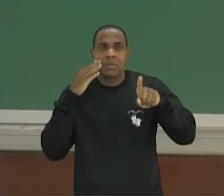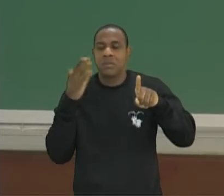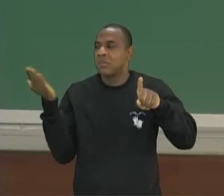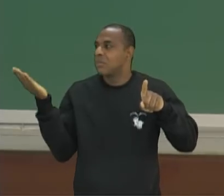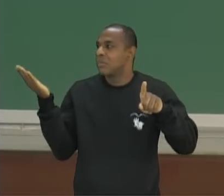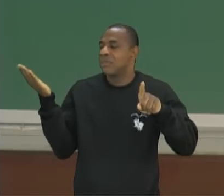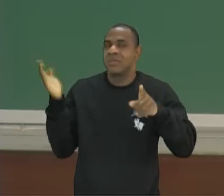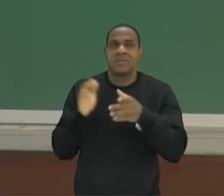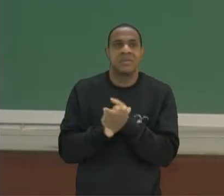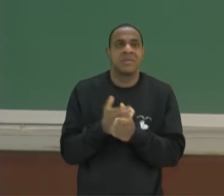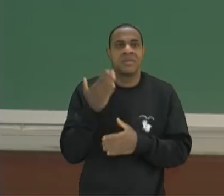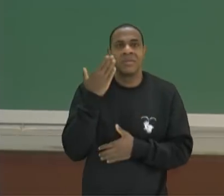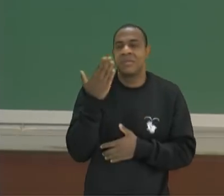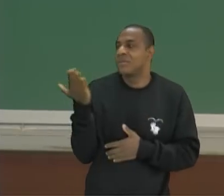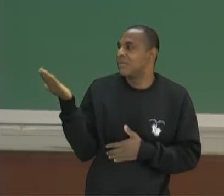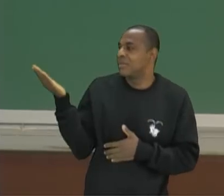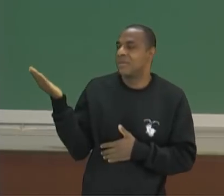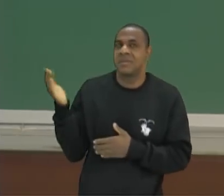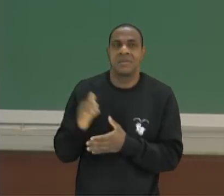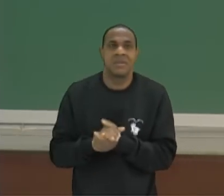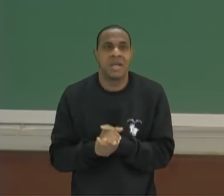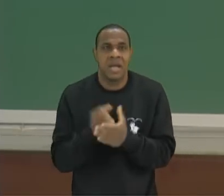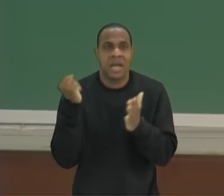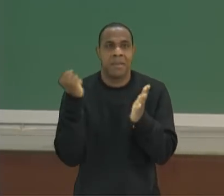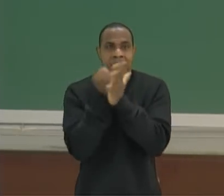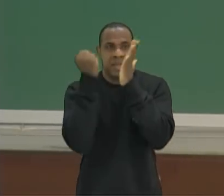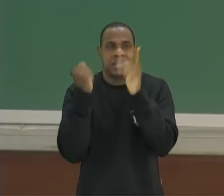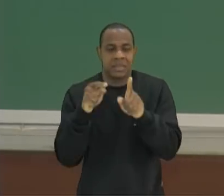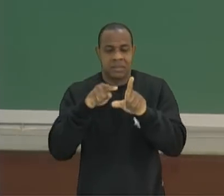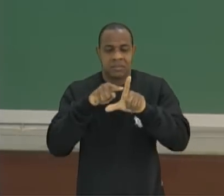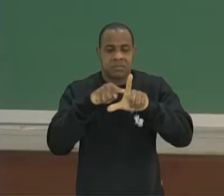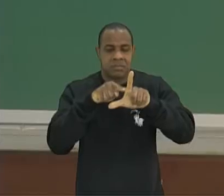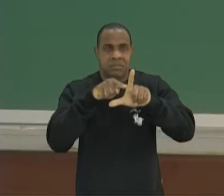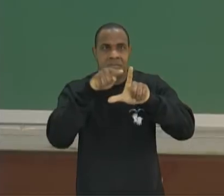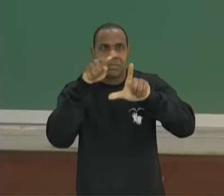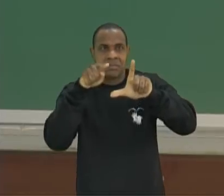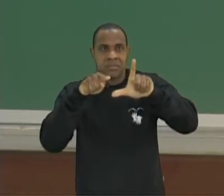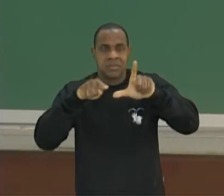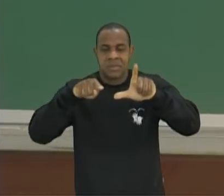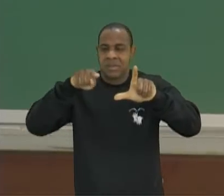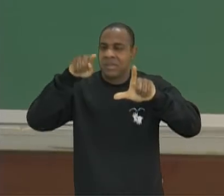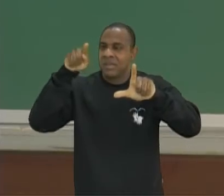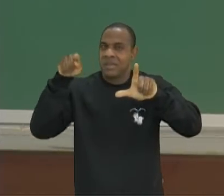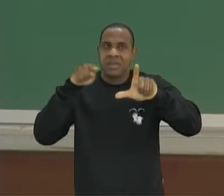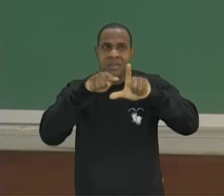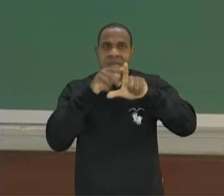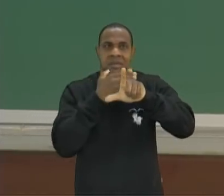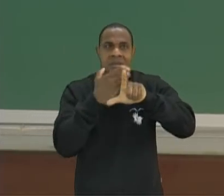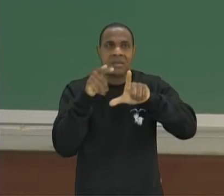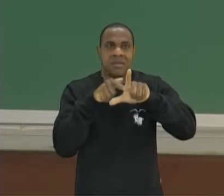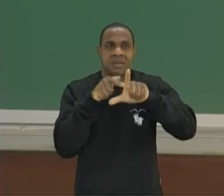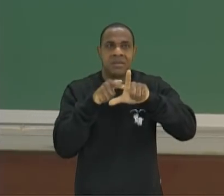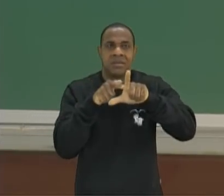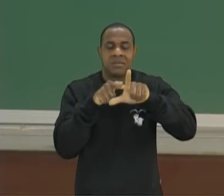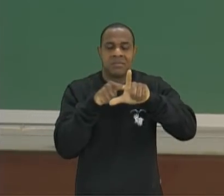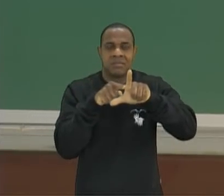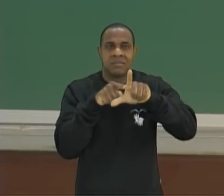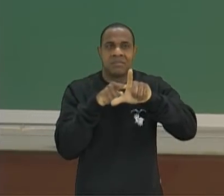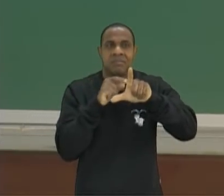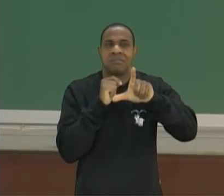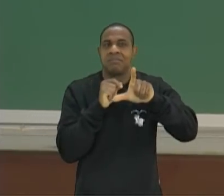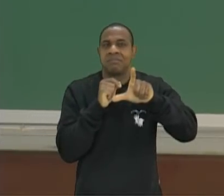a marcação, aonde temos ali como o início da estrutura ao qual você vai medir o gráfico, foi demarcado ali então